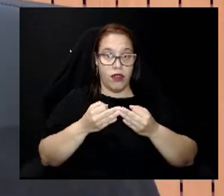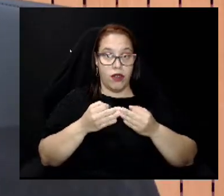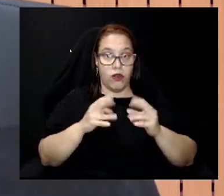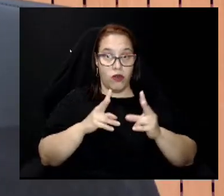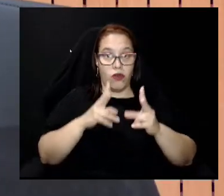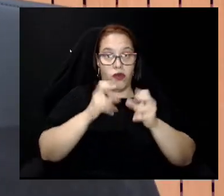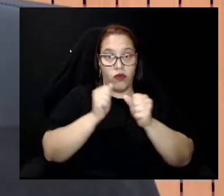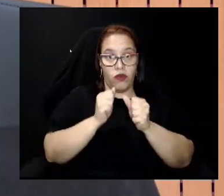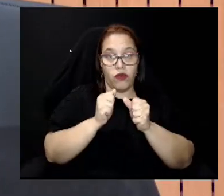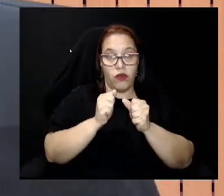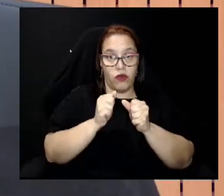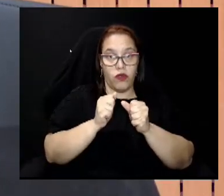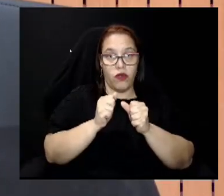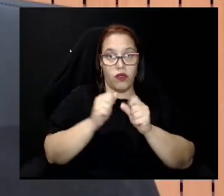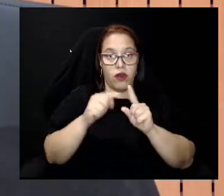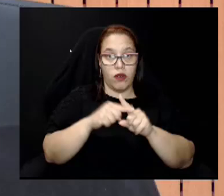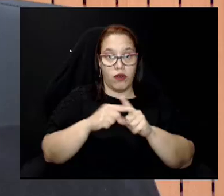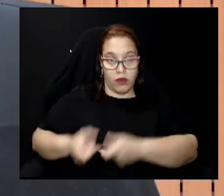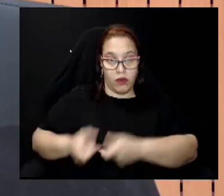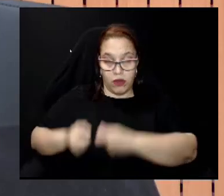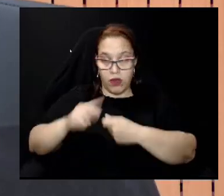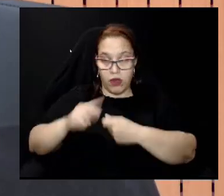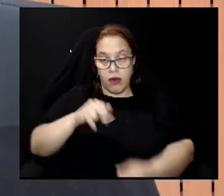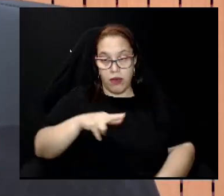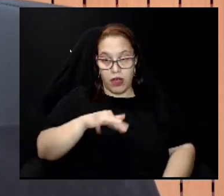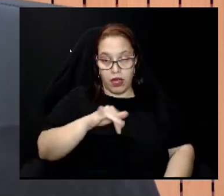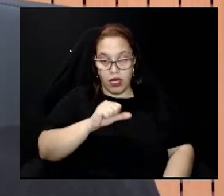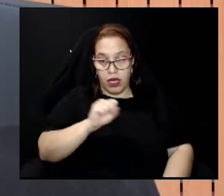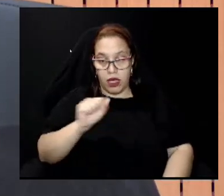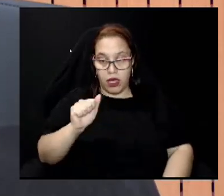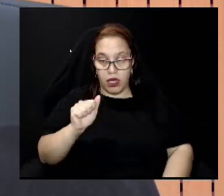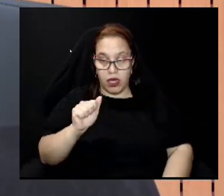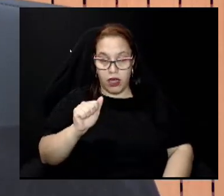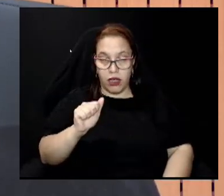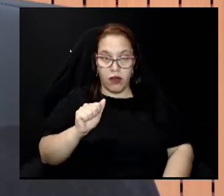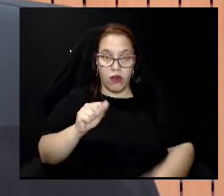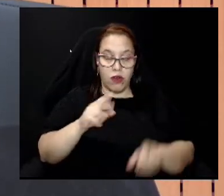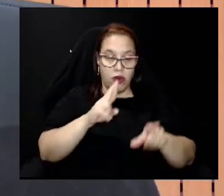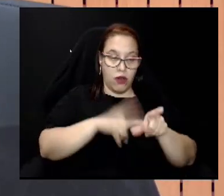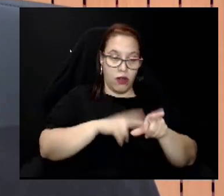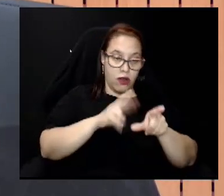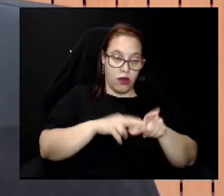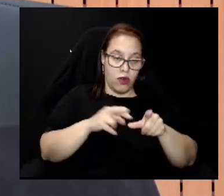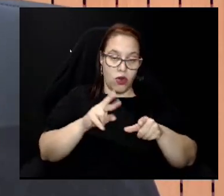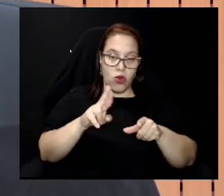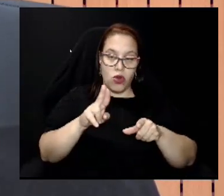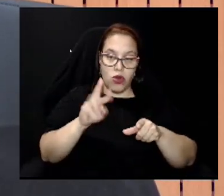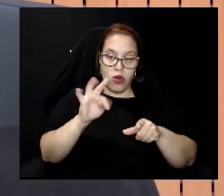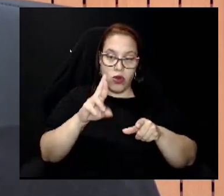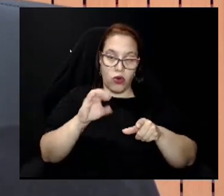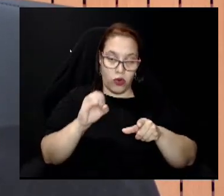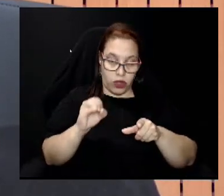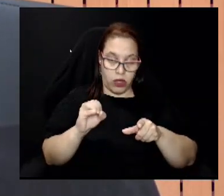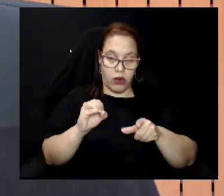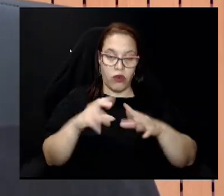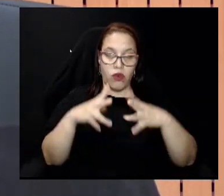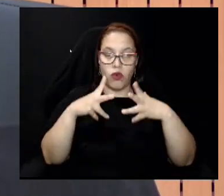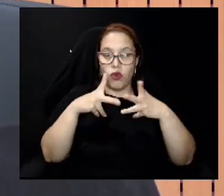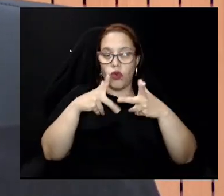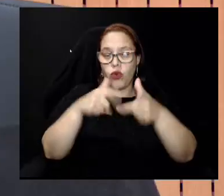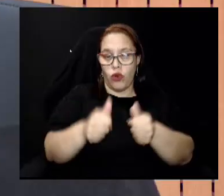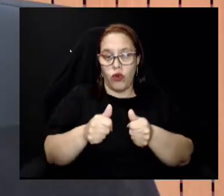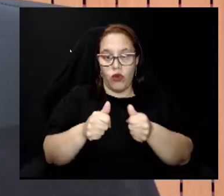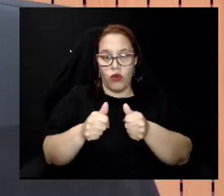ovário, mama, pâncreas, próstata, útero, né? Endométrio. Então, todos esses são